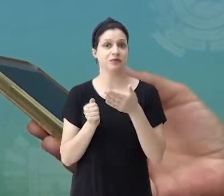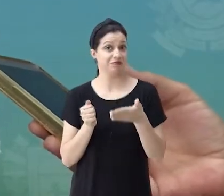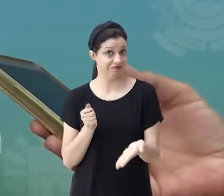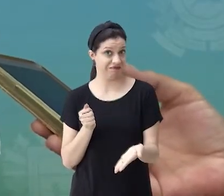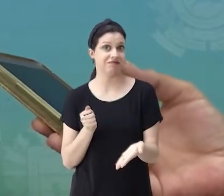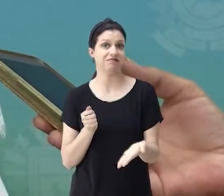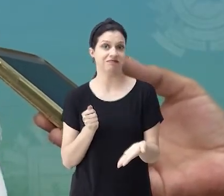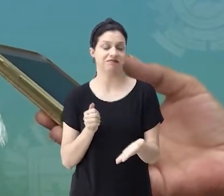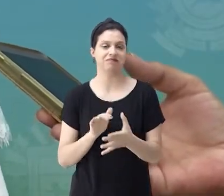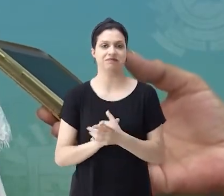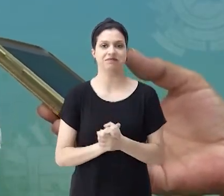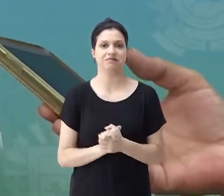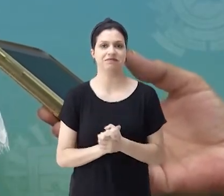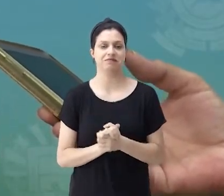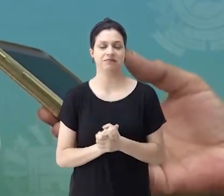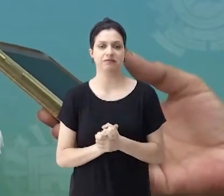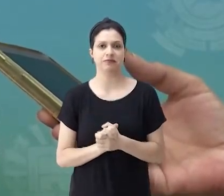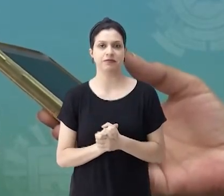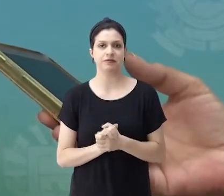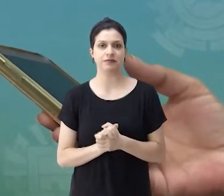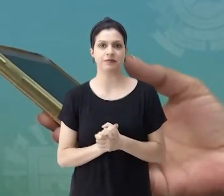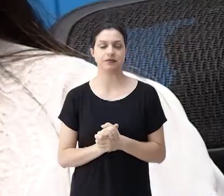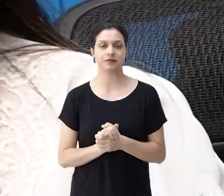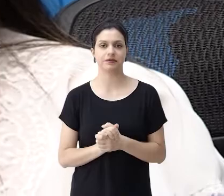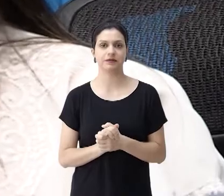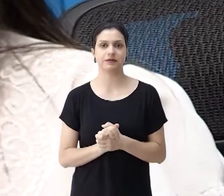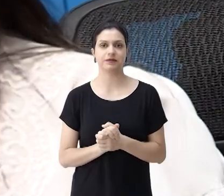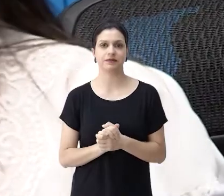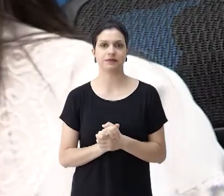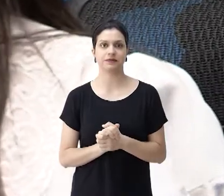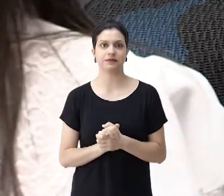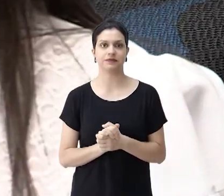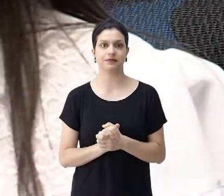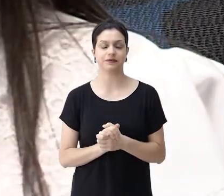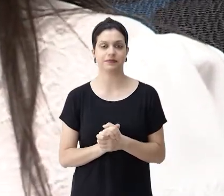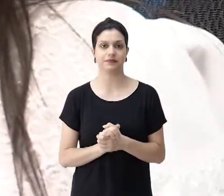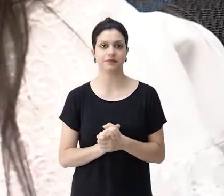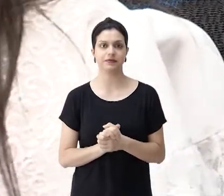sempre defendeu, junto comigo aqui, inclusive nesta casa.